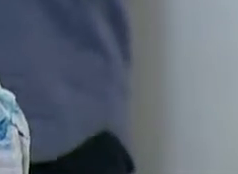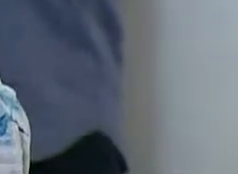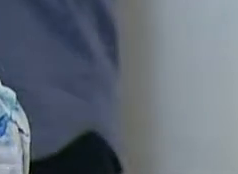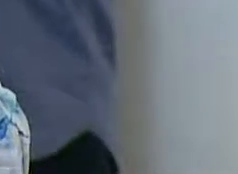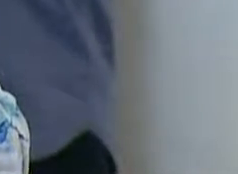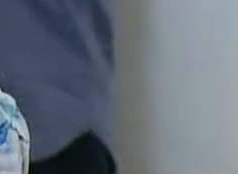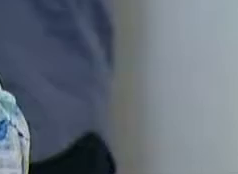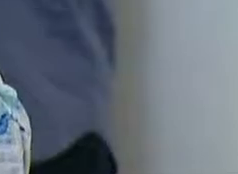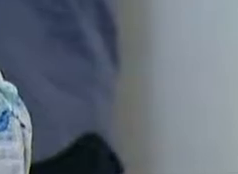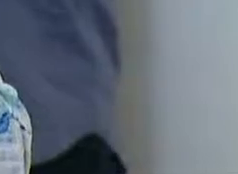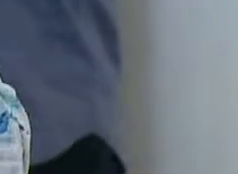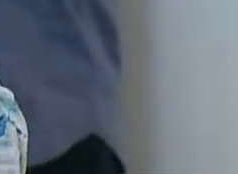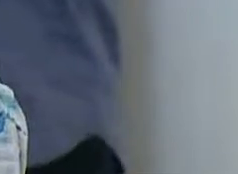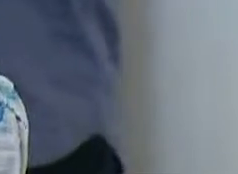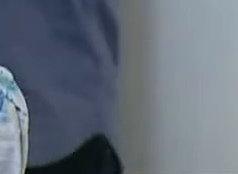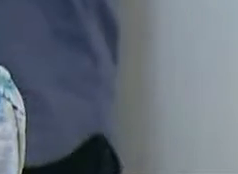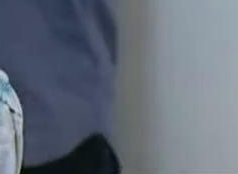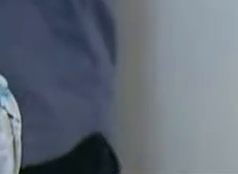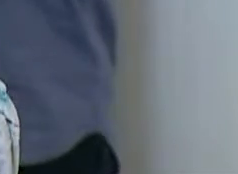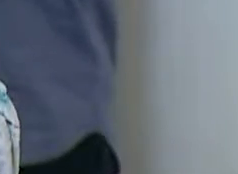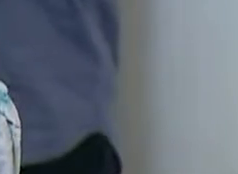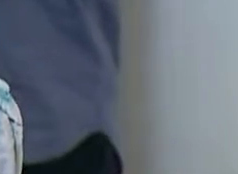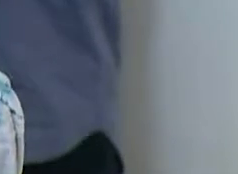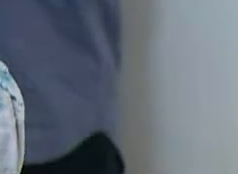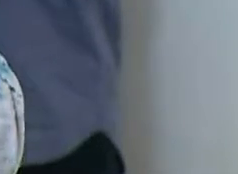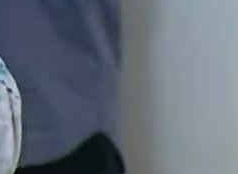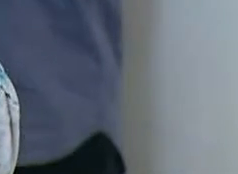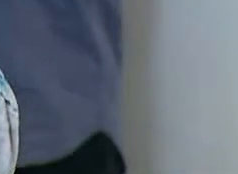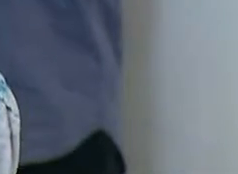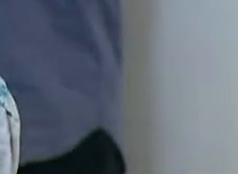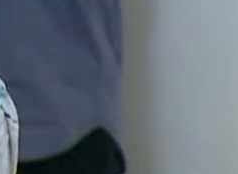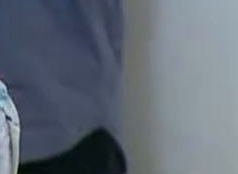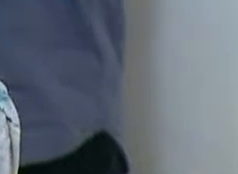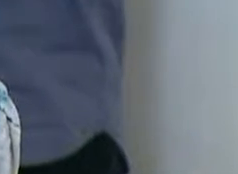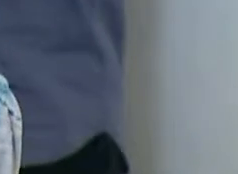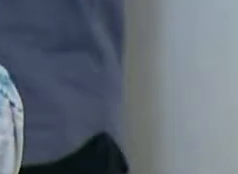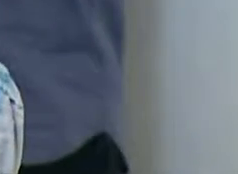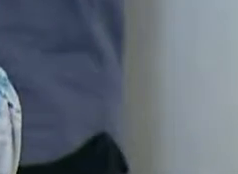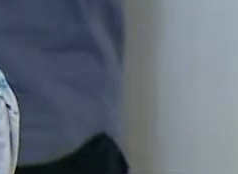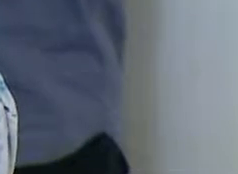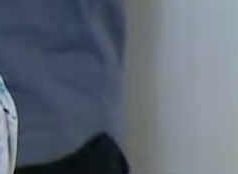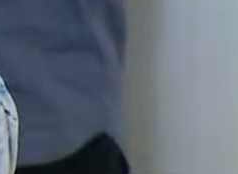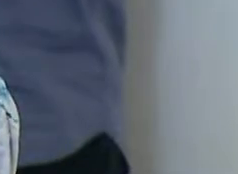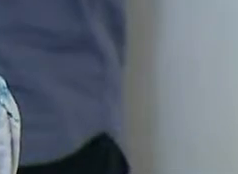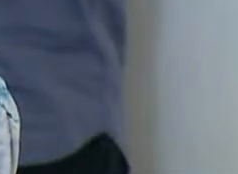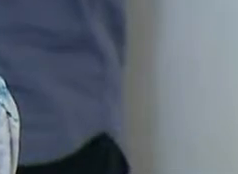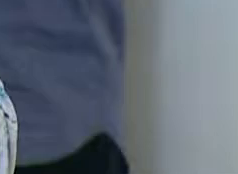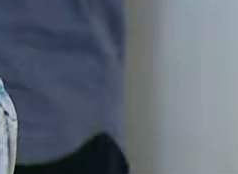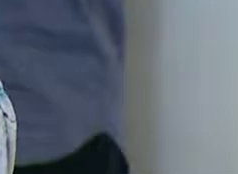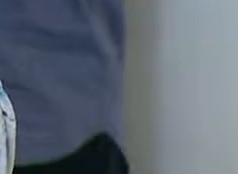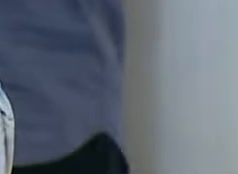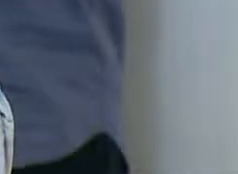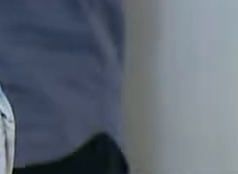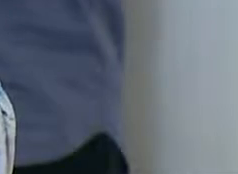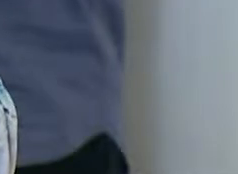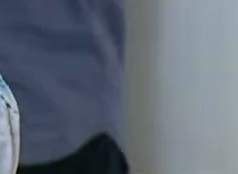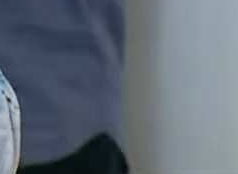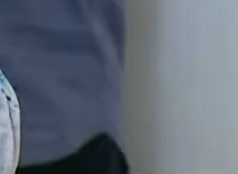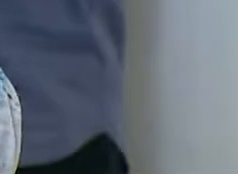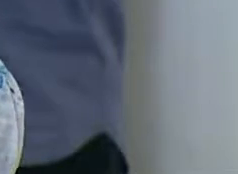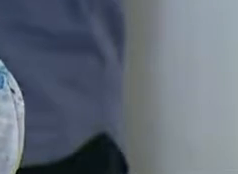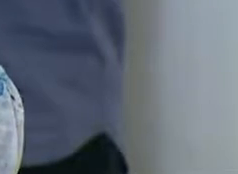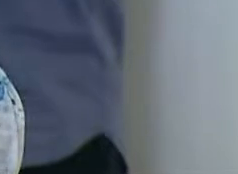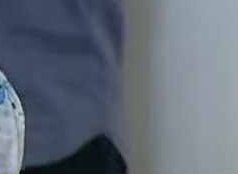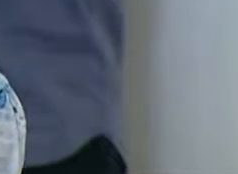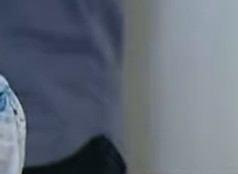premeditam. Então, é uma questão de educação, de como a pessoa é tratada no lar, a recepção na família. O caso de hoje, por exemplo, é